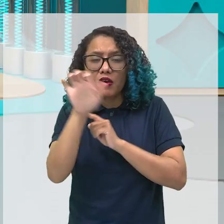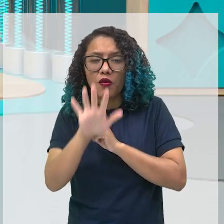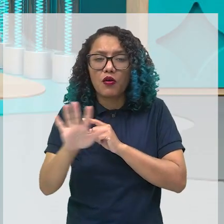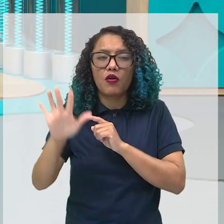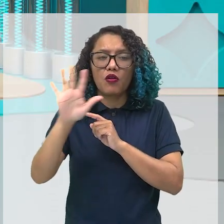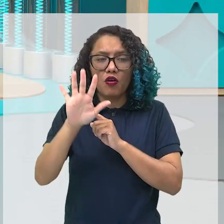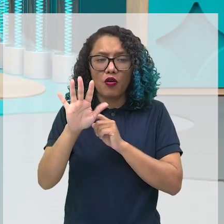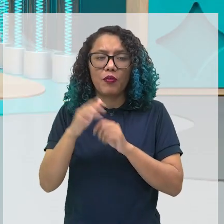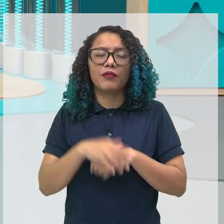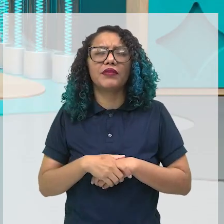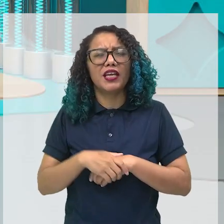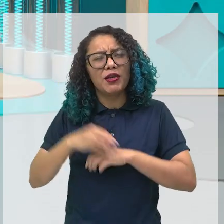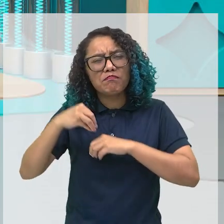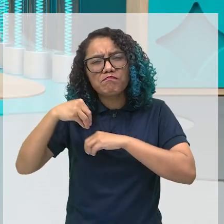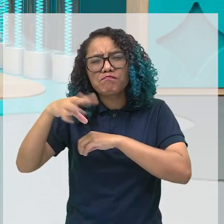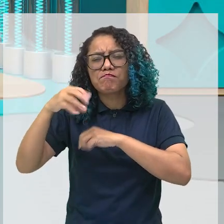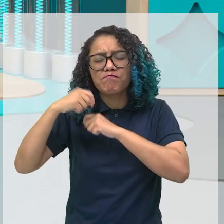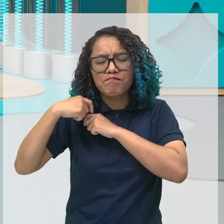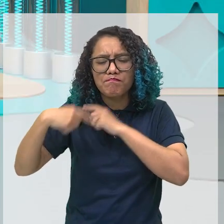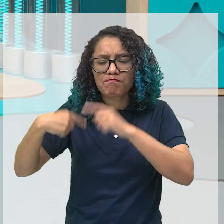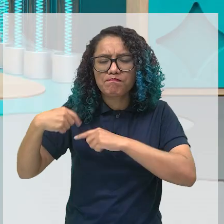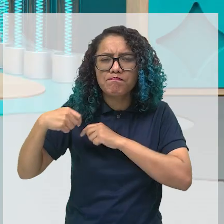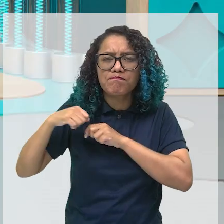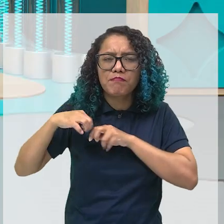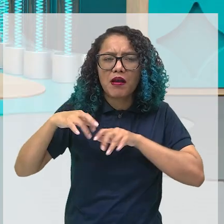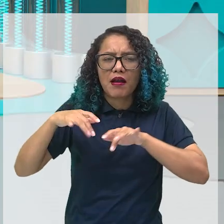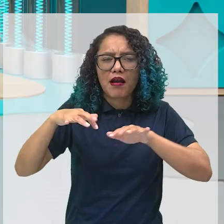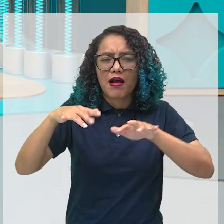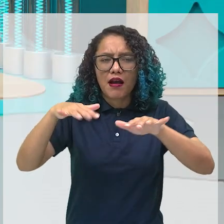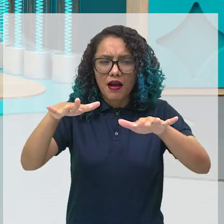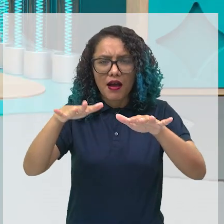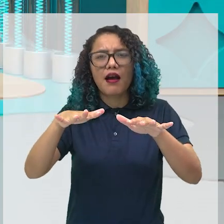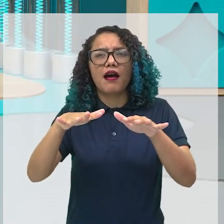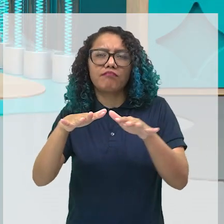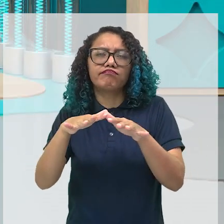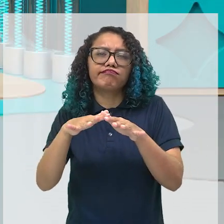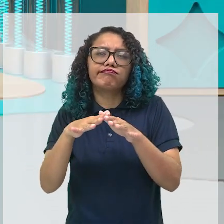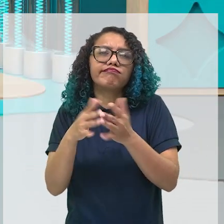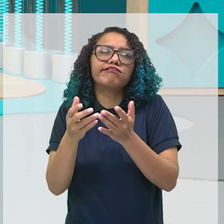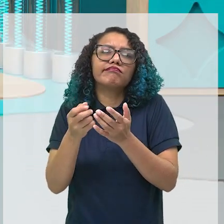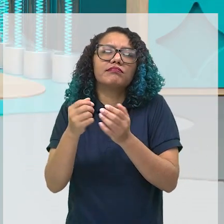rica história cultural das regiões onde ela se desenvolveu.